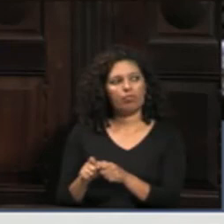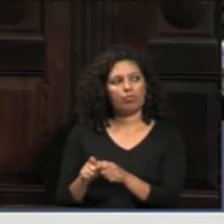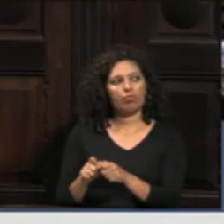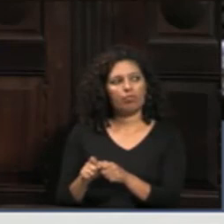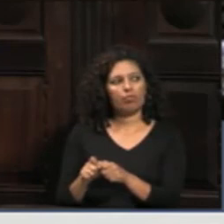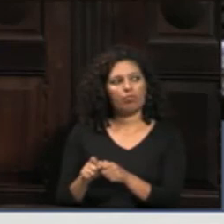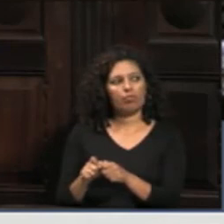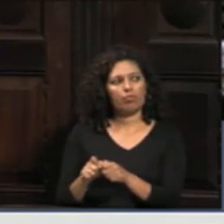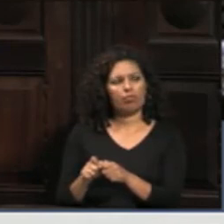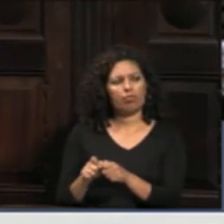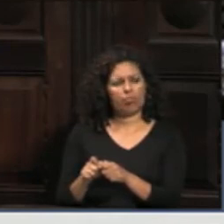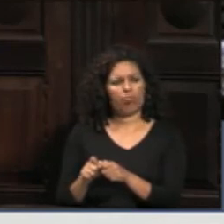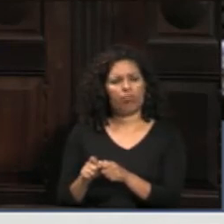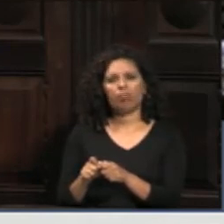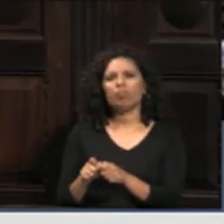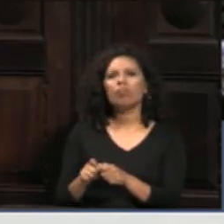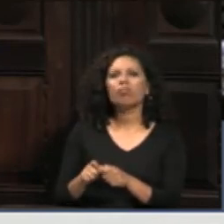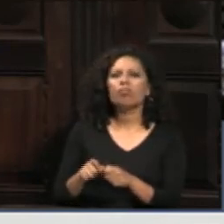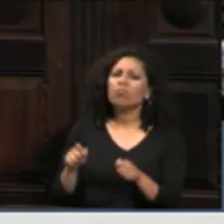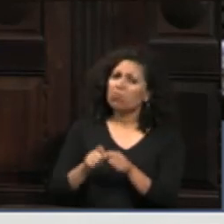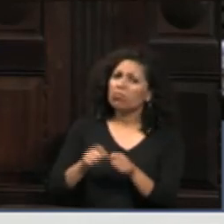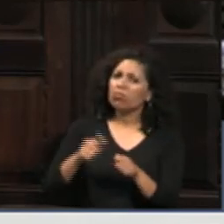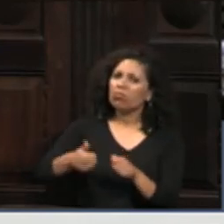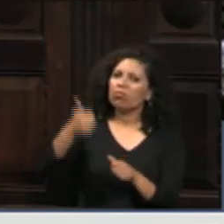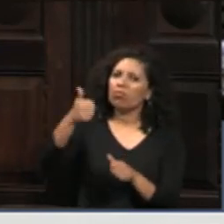lance um olhar